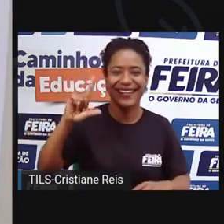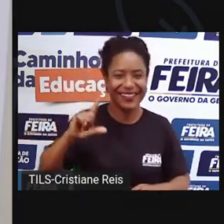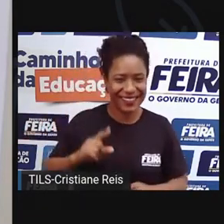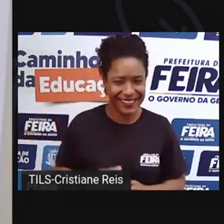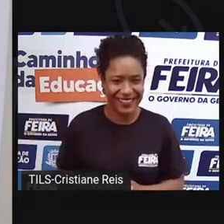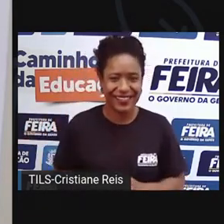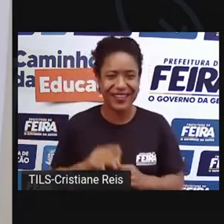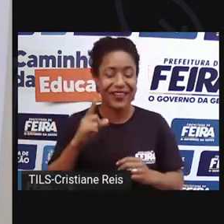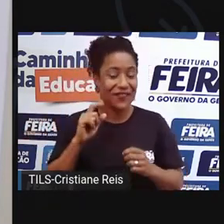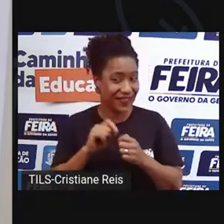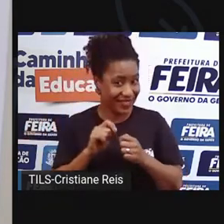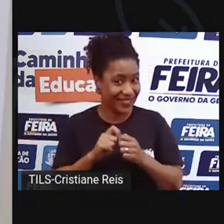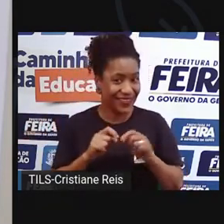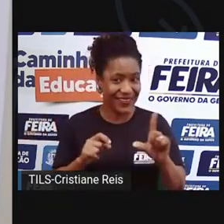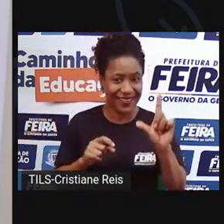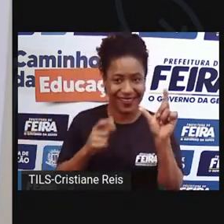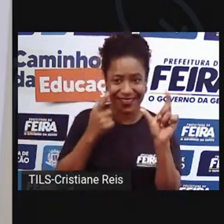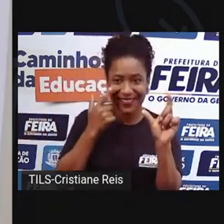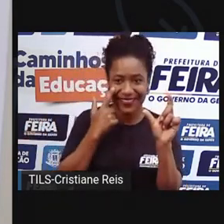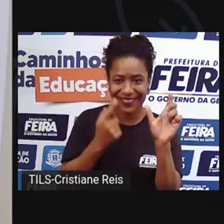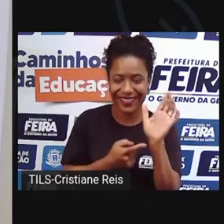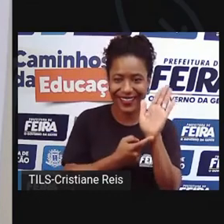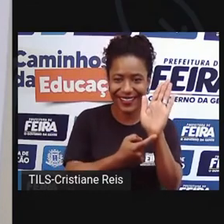Consegui, fiz outro par, olha, meninada.